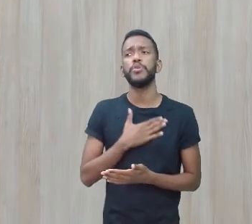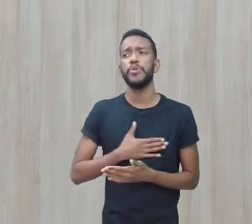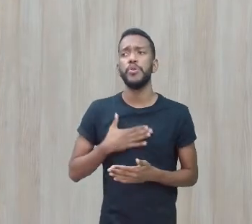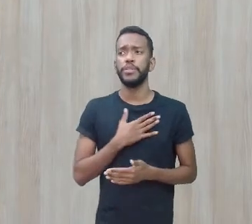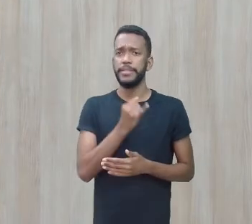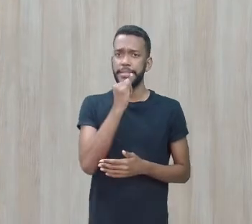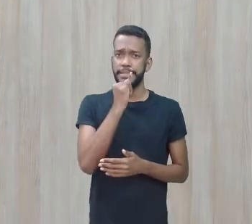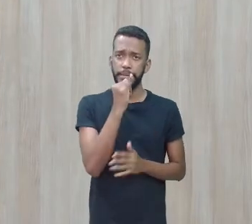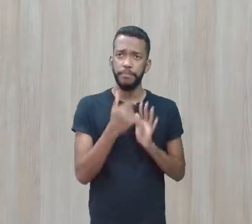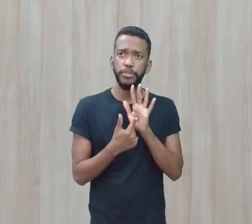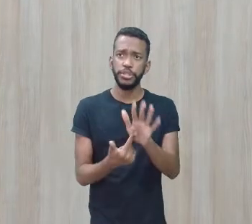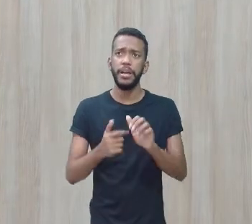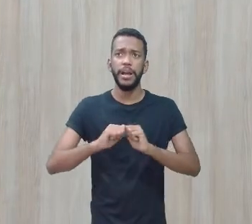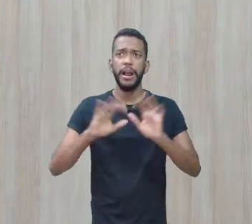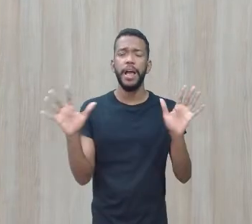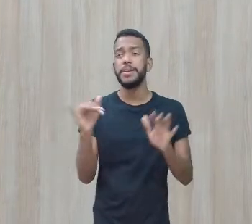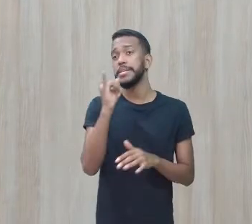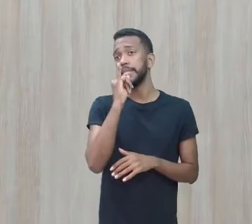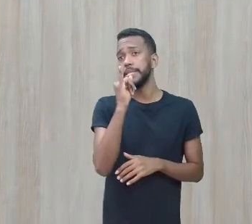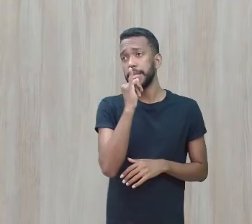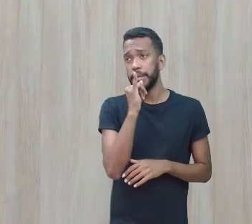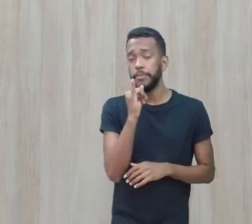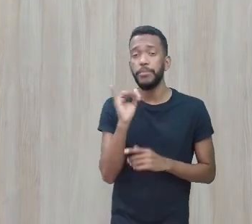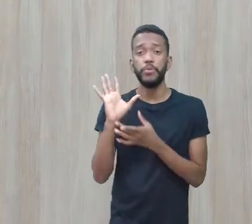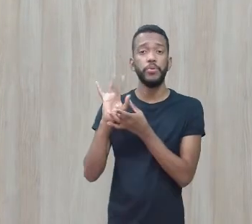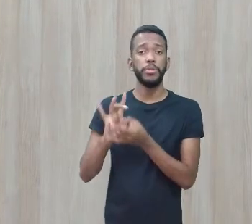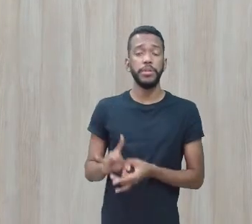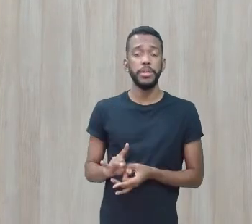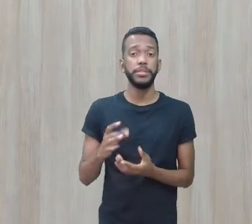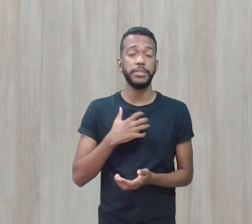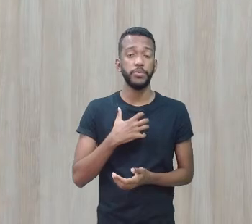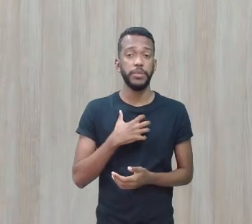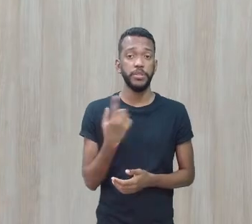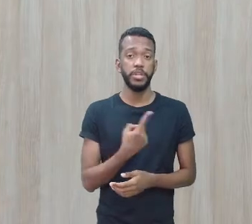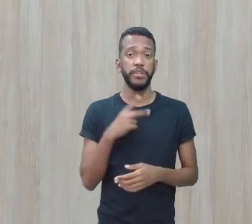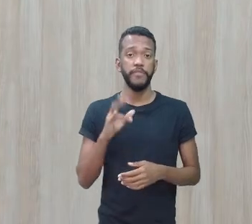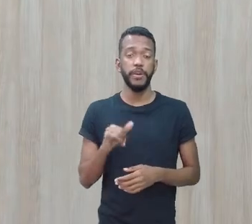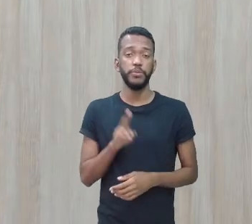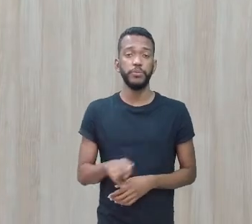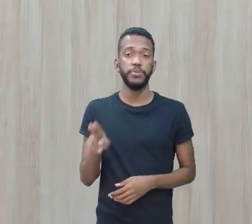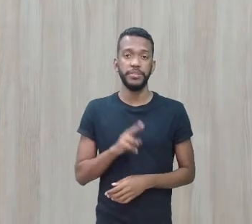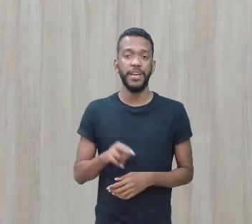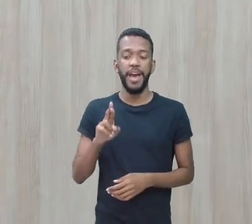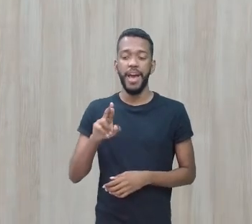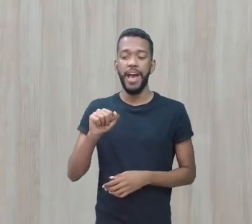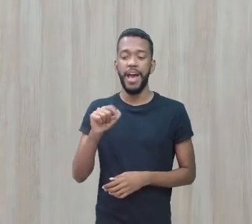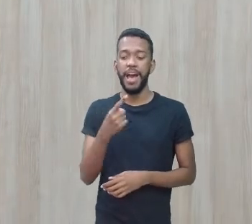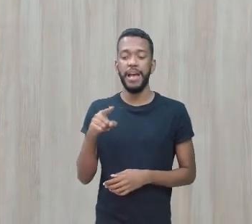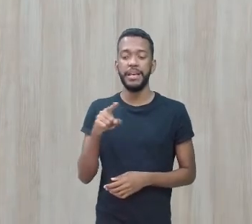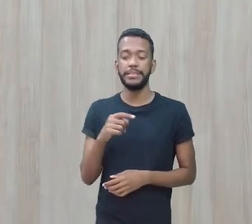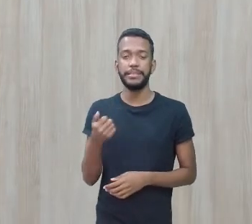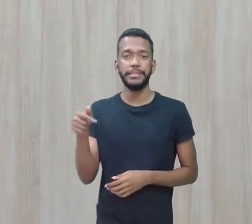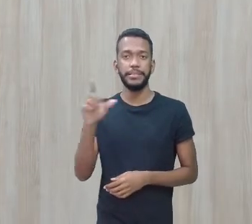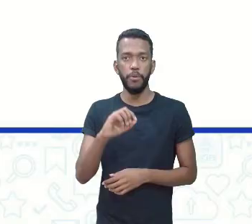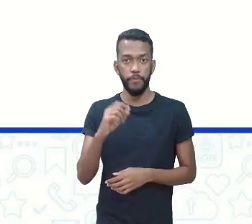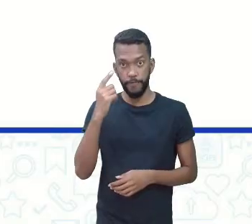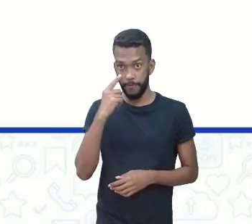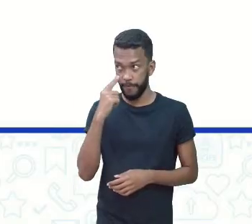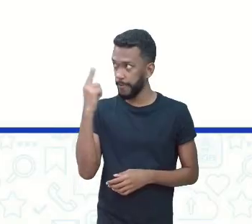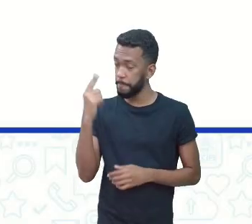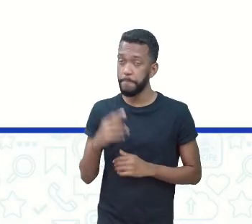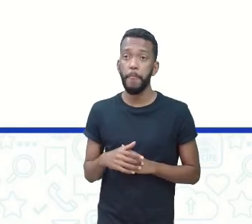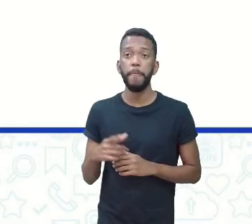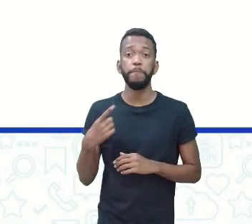pouquinho mais claro, né, em que contexto, em que situação a gente vai utilizar a razão, tá bom? Aqui a gente tem assim, ó,